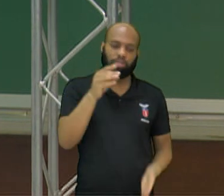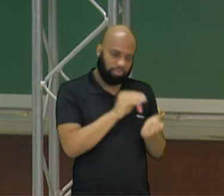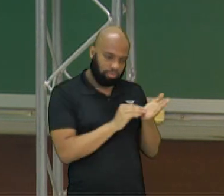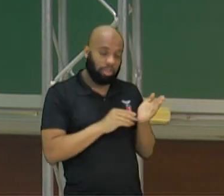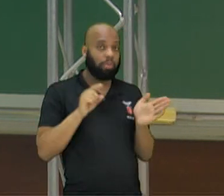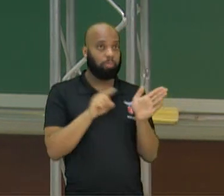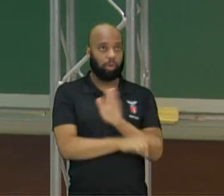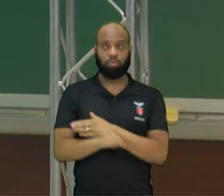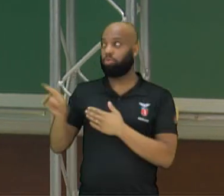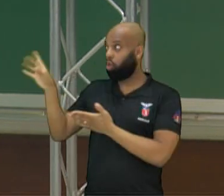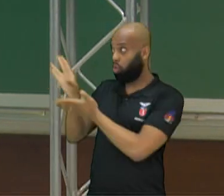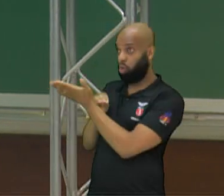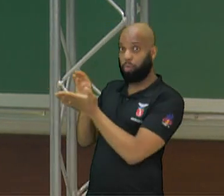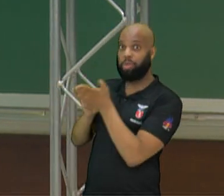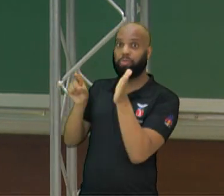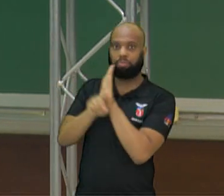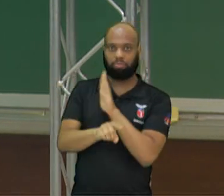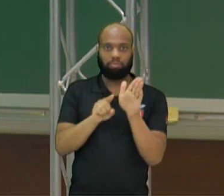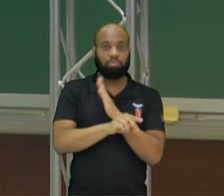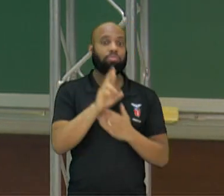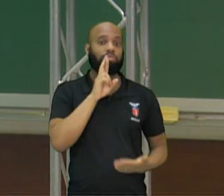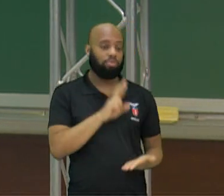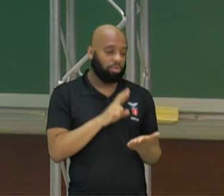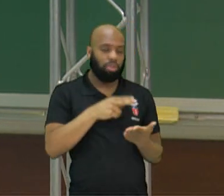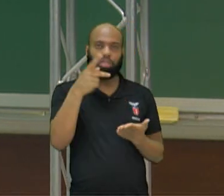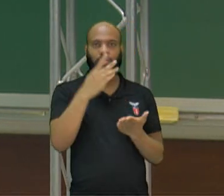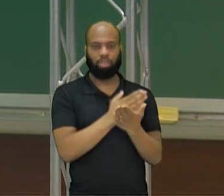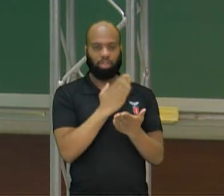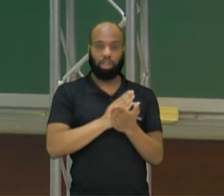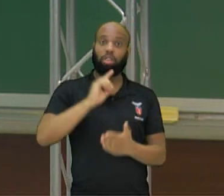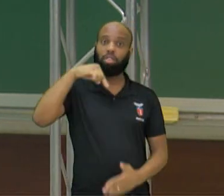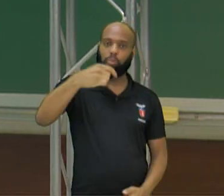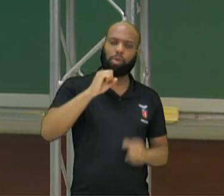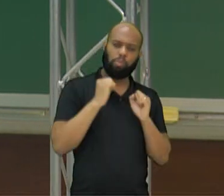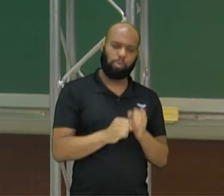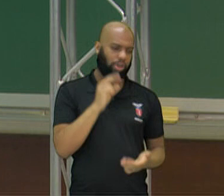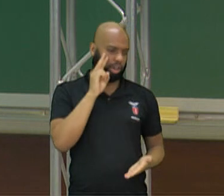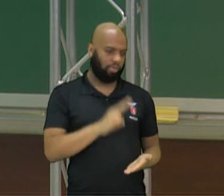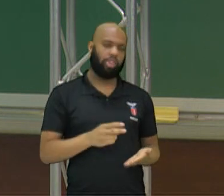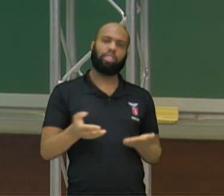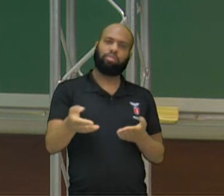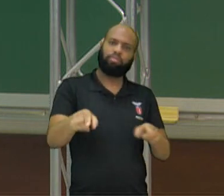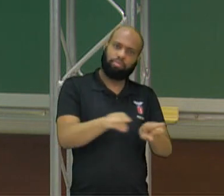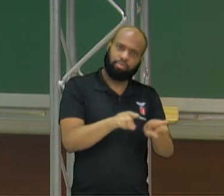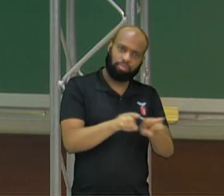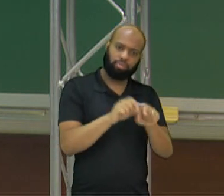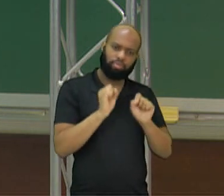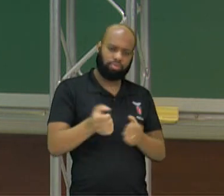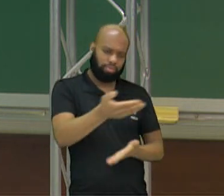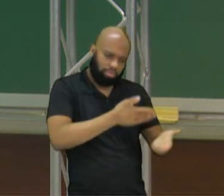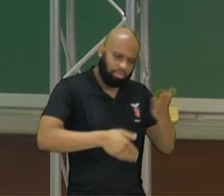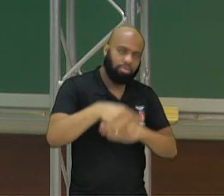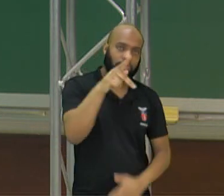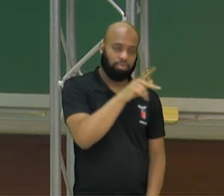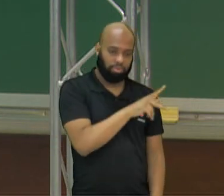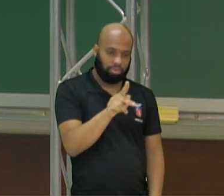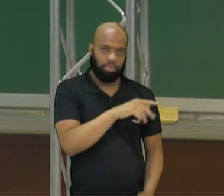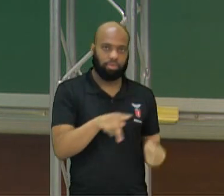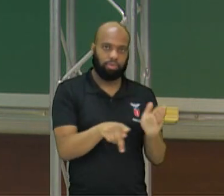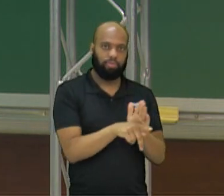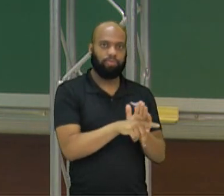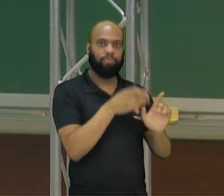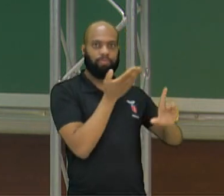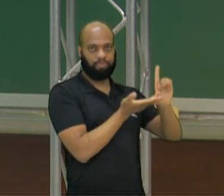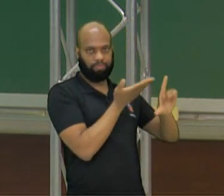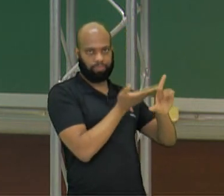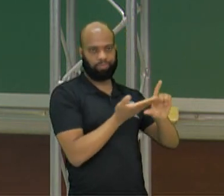essa pergunta e responda no seu caderno, para que posteriormente você possa interagir com o seu professor ou sua professora no ambiente